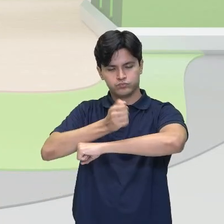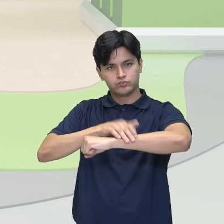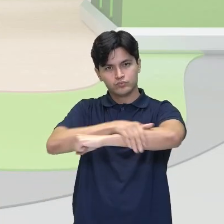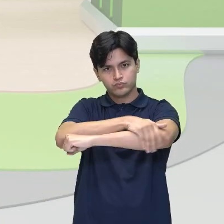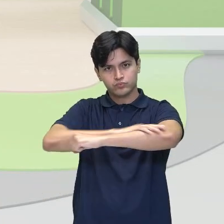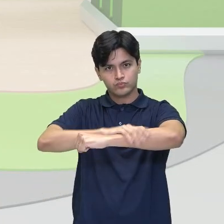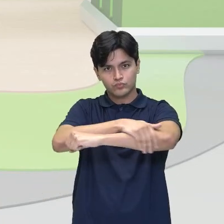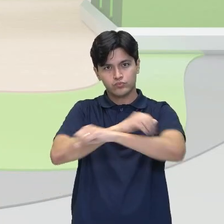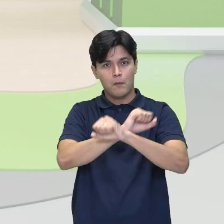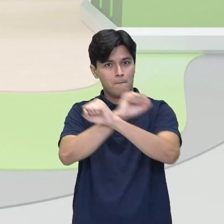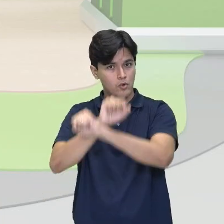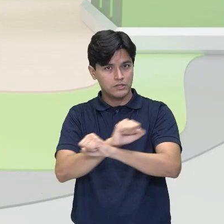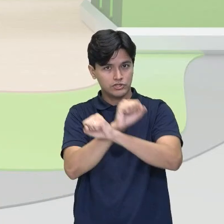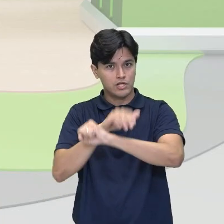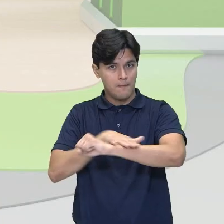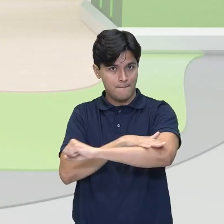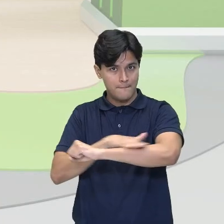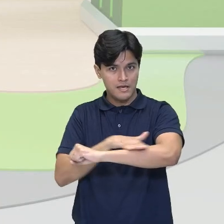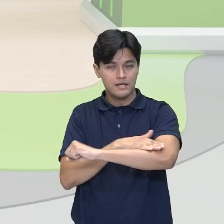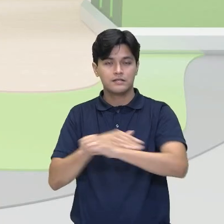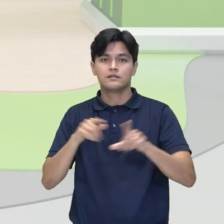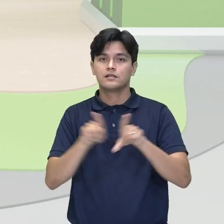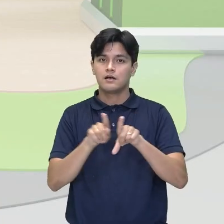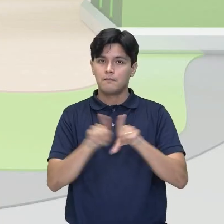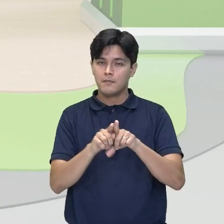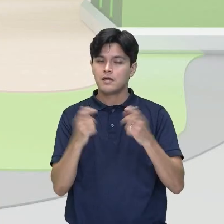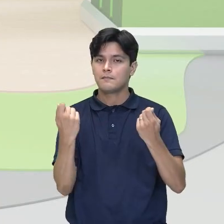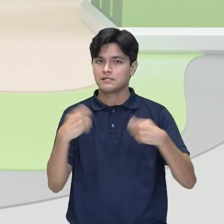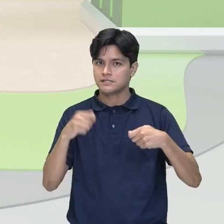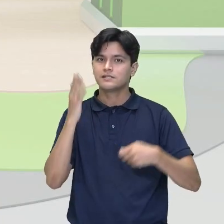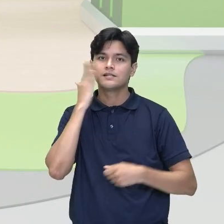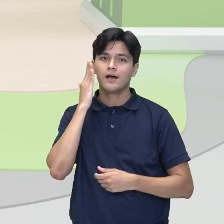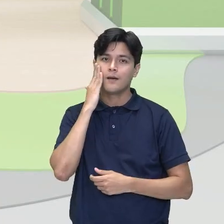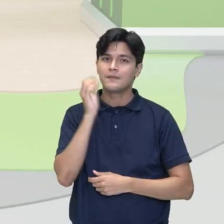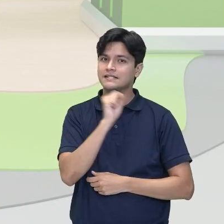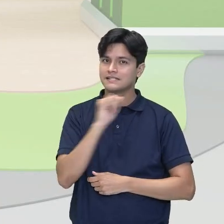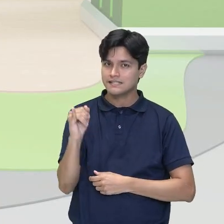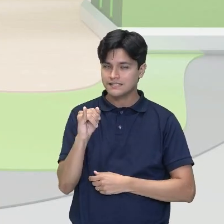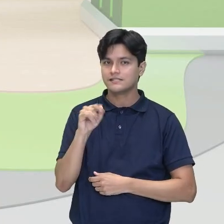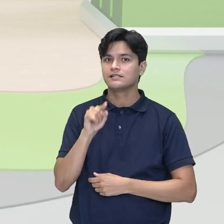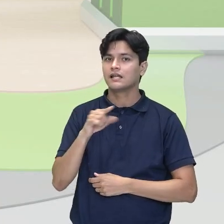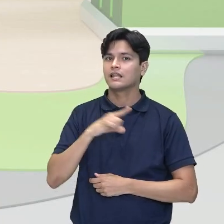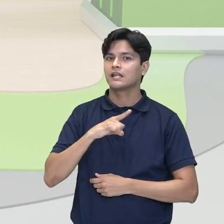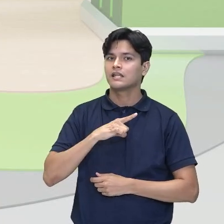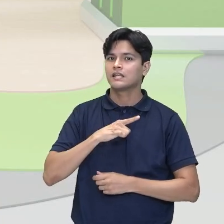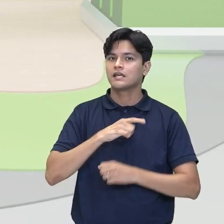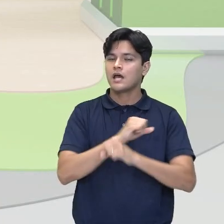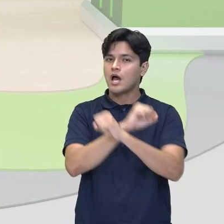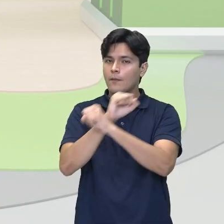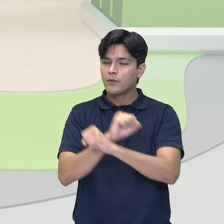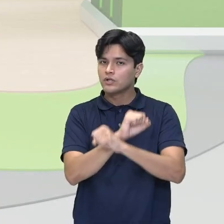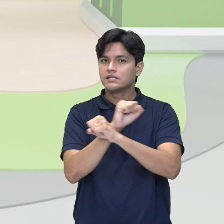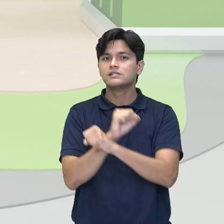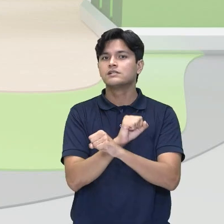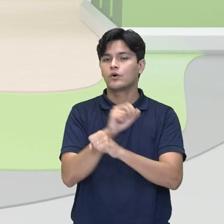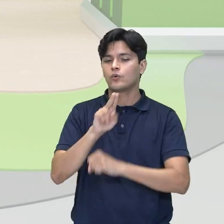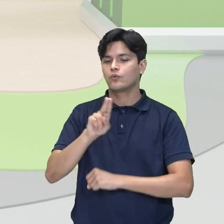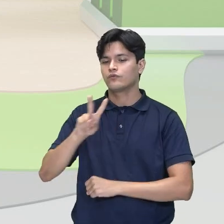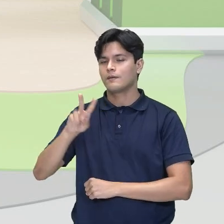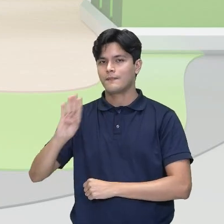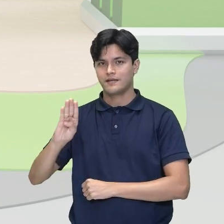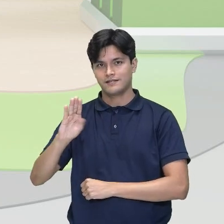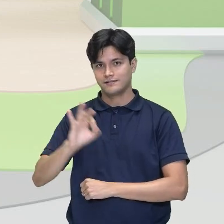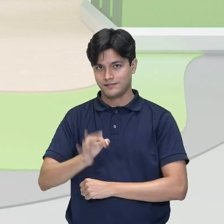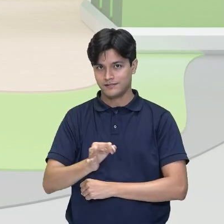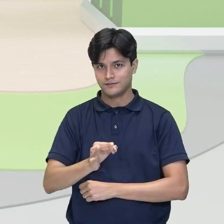observar se esse protetor solar oferece ali a proteção agora UVB.